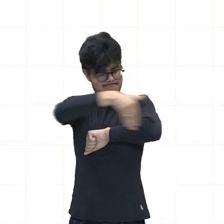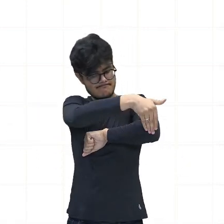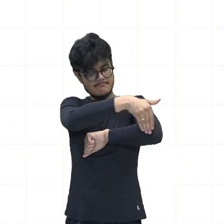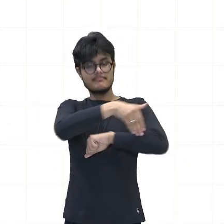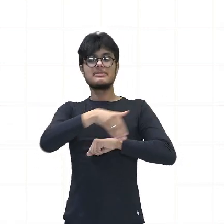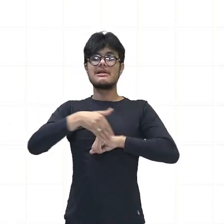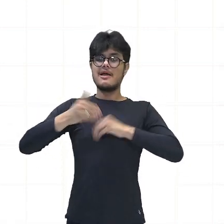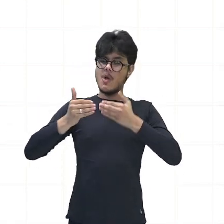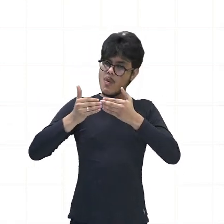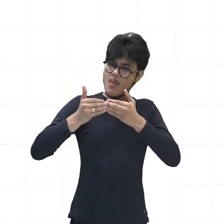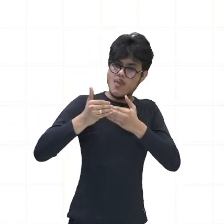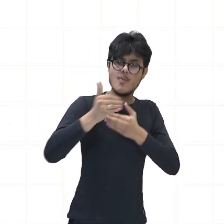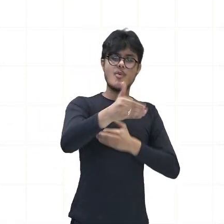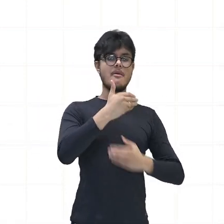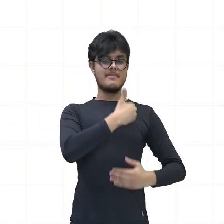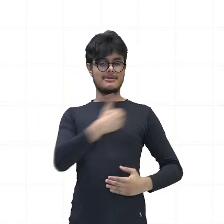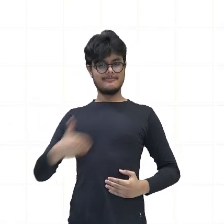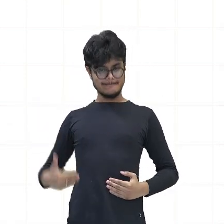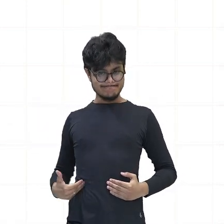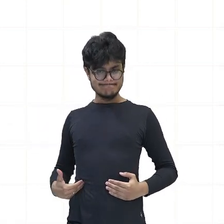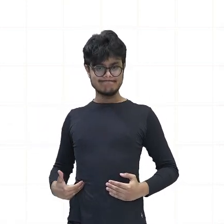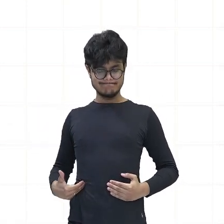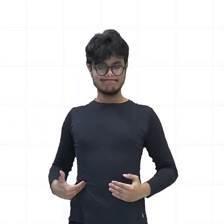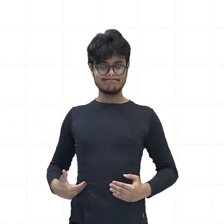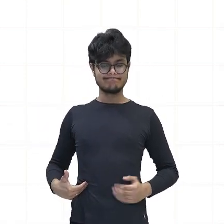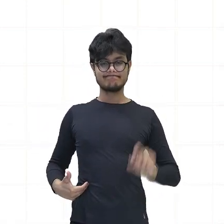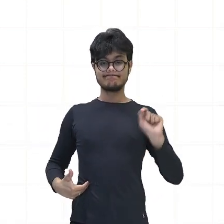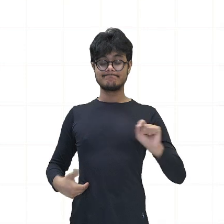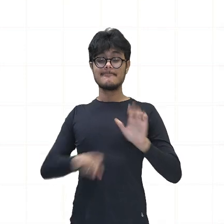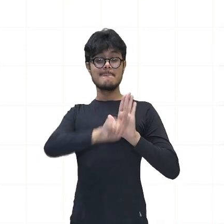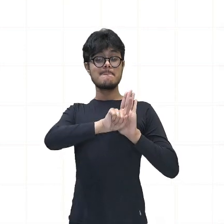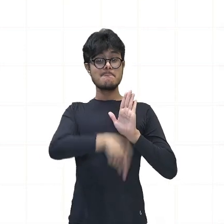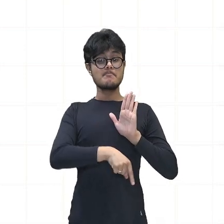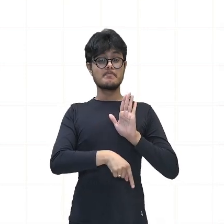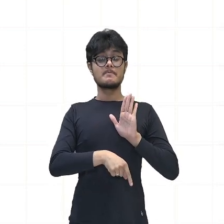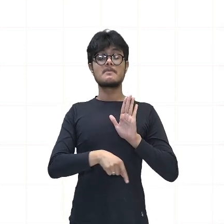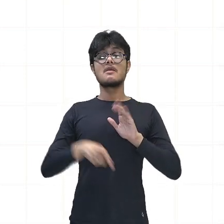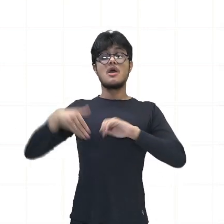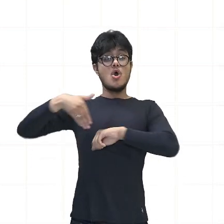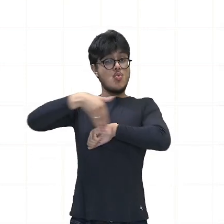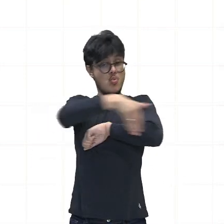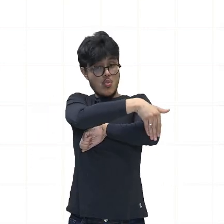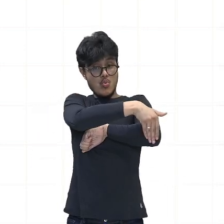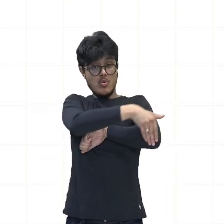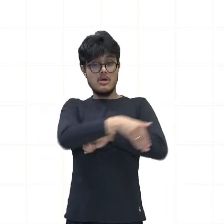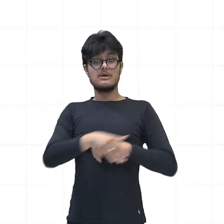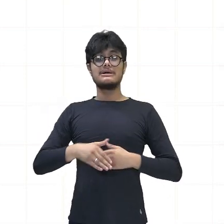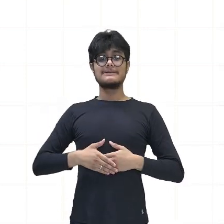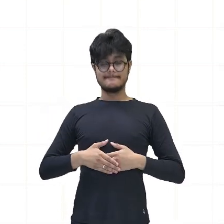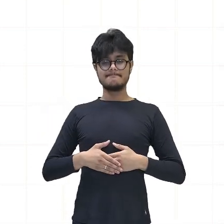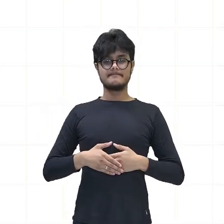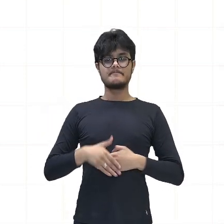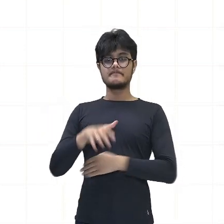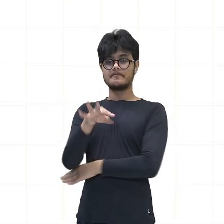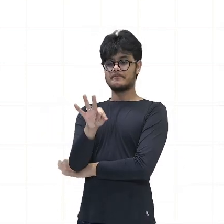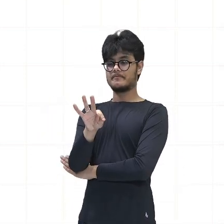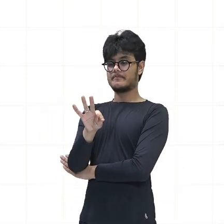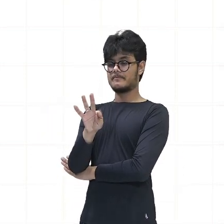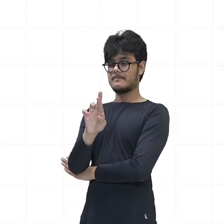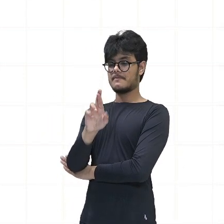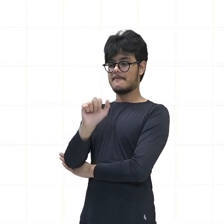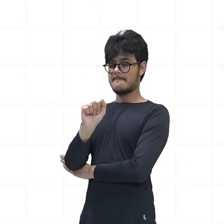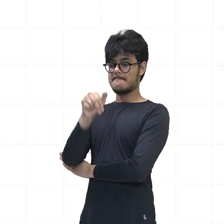símbolo do Plano de Integração Nacional, foi a construção da rodovia Transamazônica, também conhecida